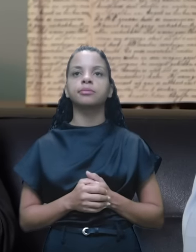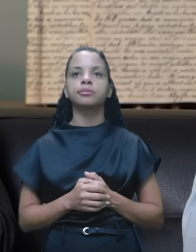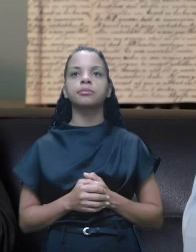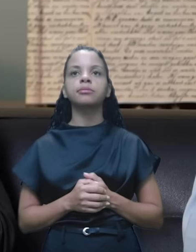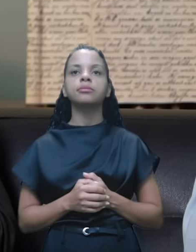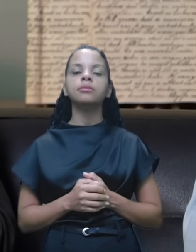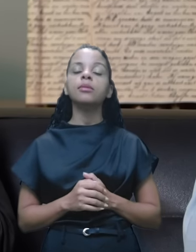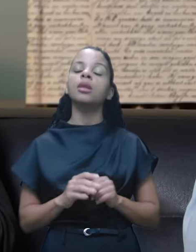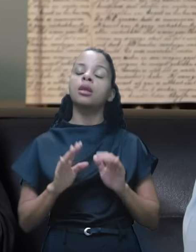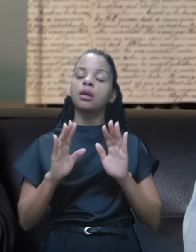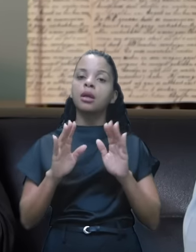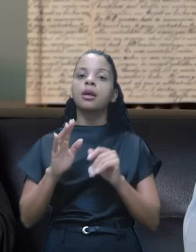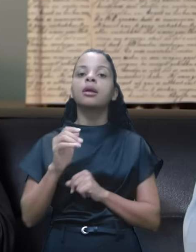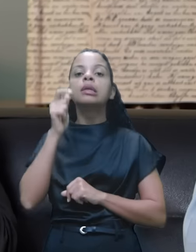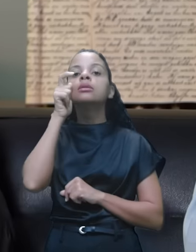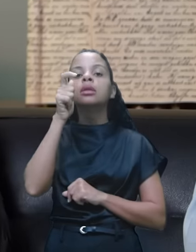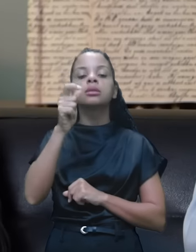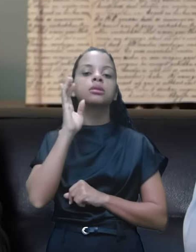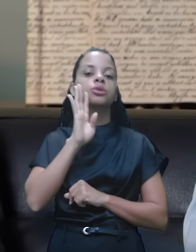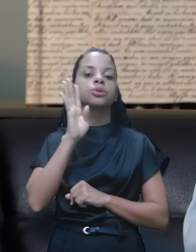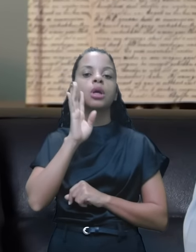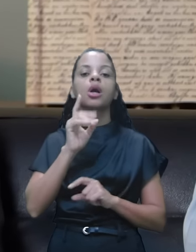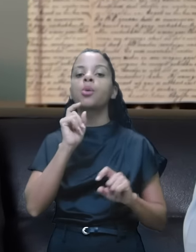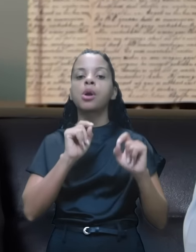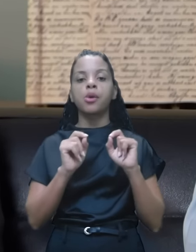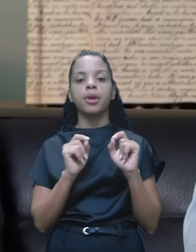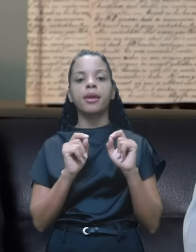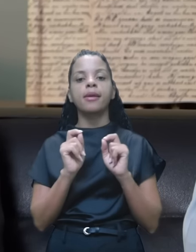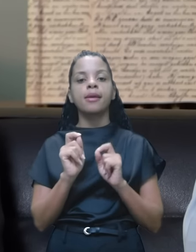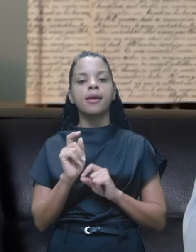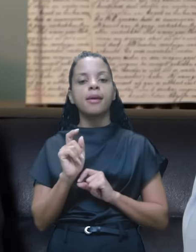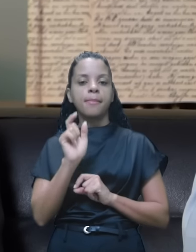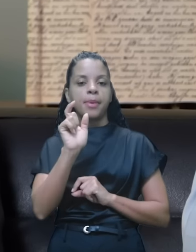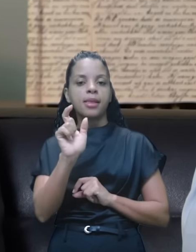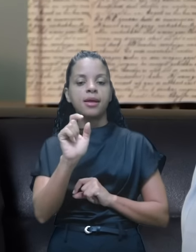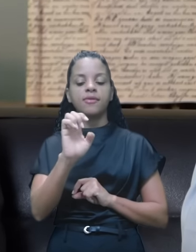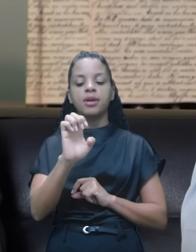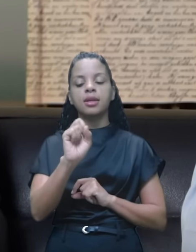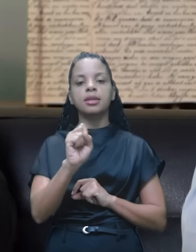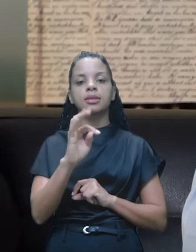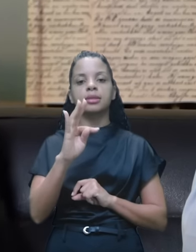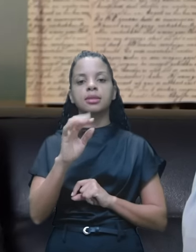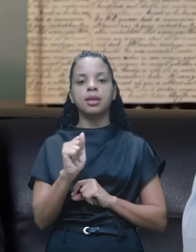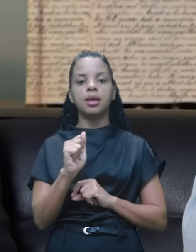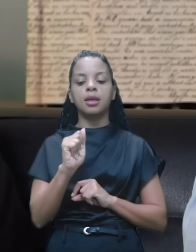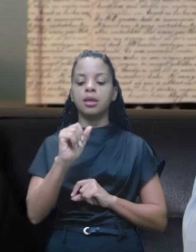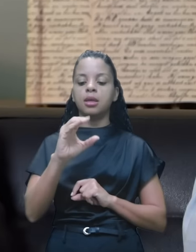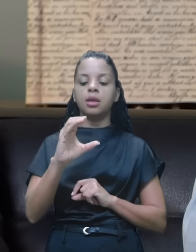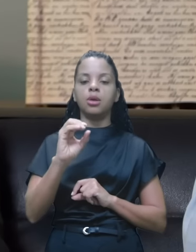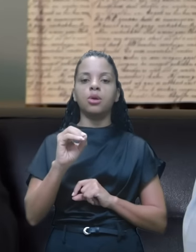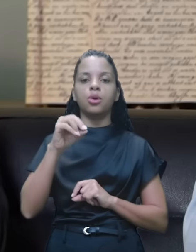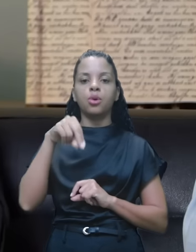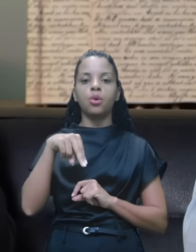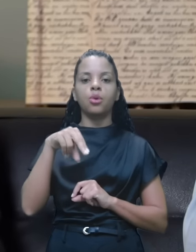interessante aqui foi essa cena tocante da preocupação de Jesus com sua mãe, né? Jesus é o rei, é um